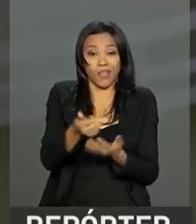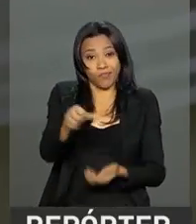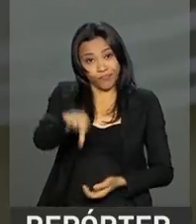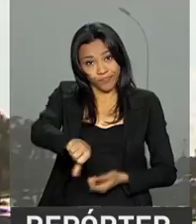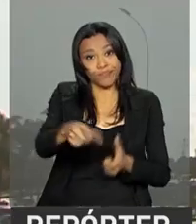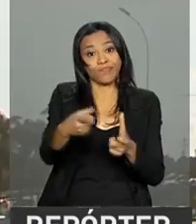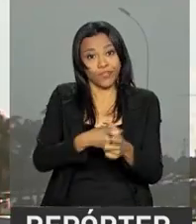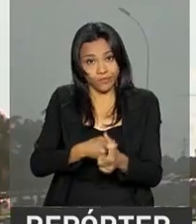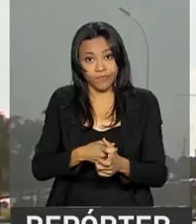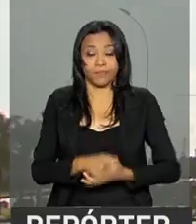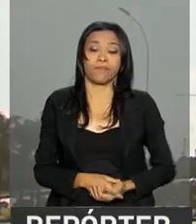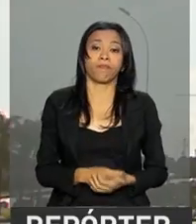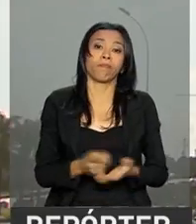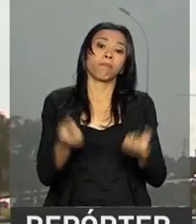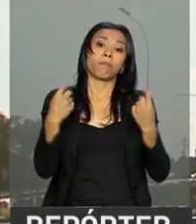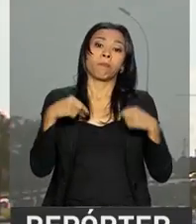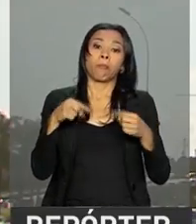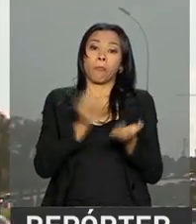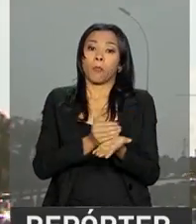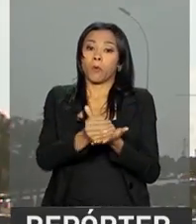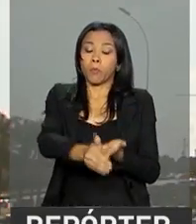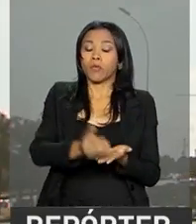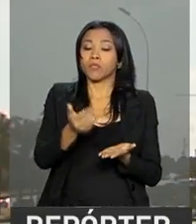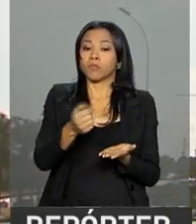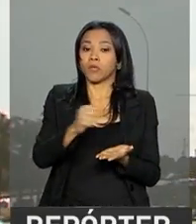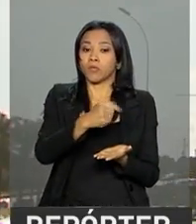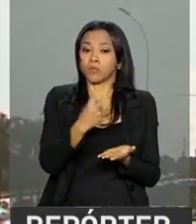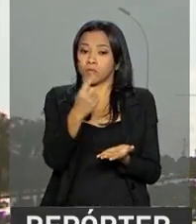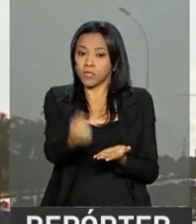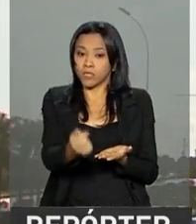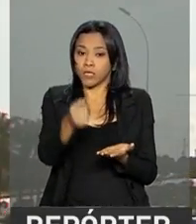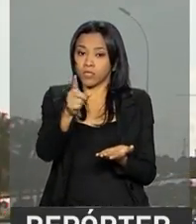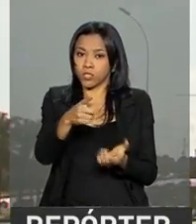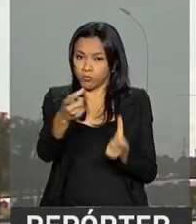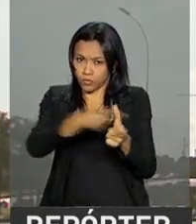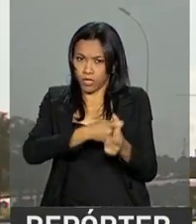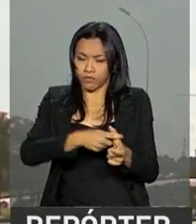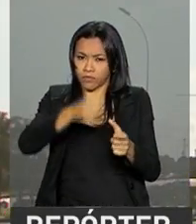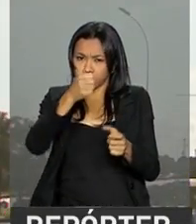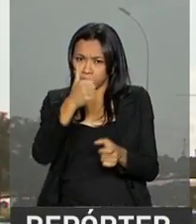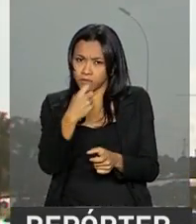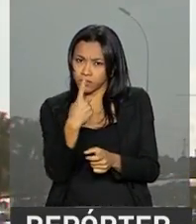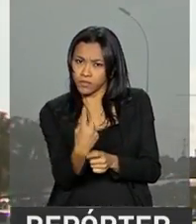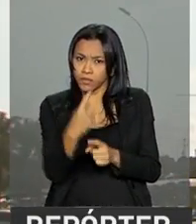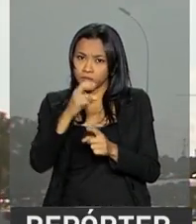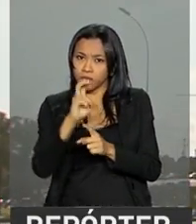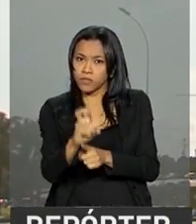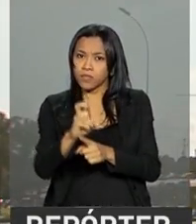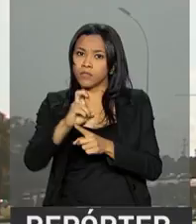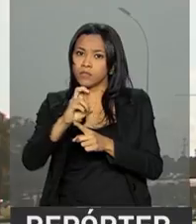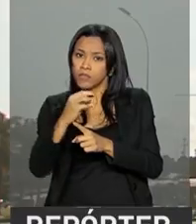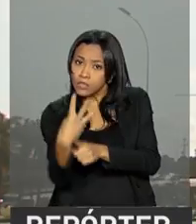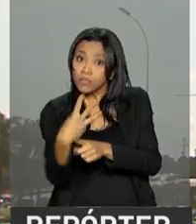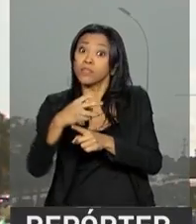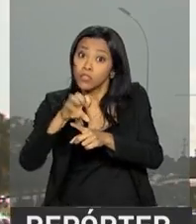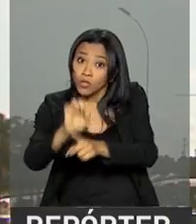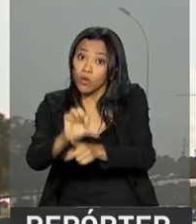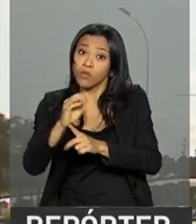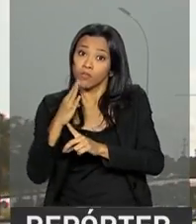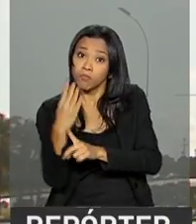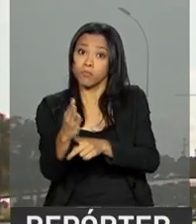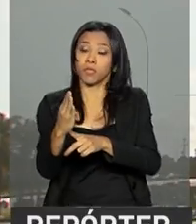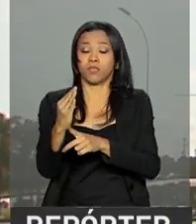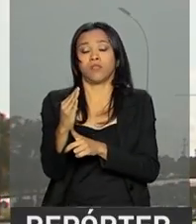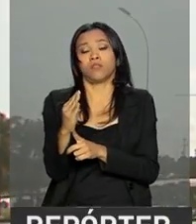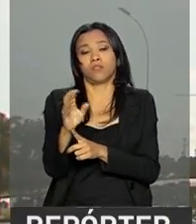déficit a meta inicial para 2017 previa déficit de 139 bilhões de reais ea meta de